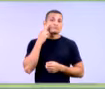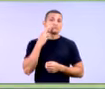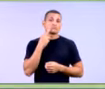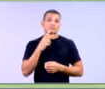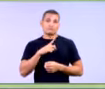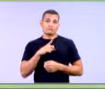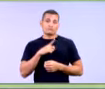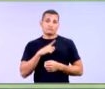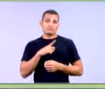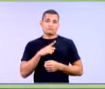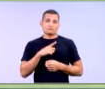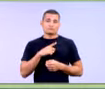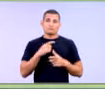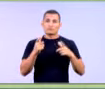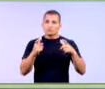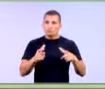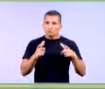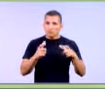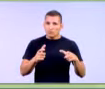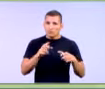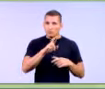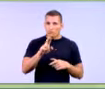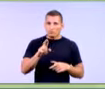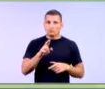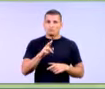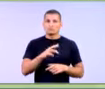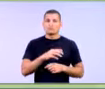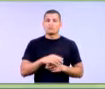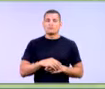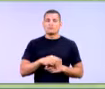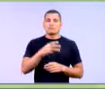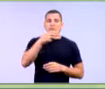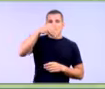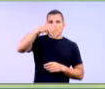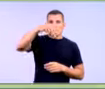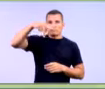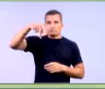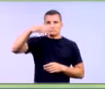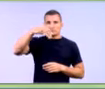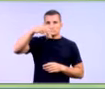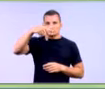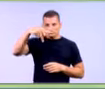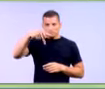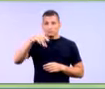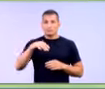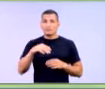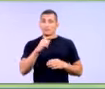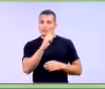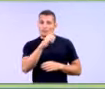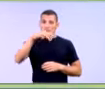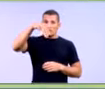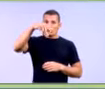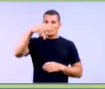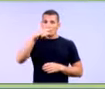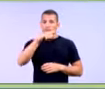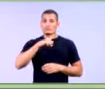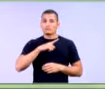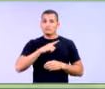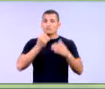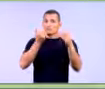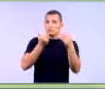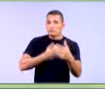uma instituição, né, chamada de Ministério Público, e aí o Ministério Público ele possui um processo